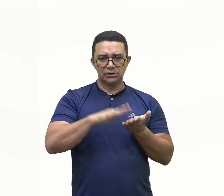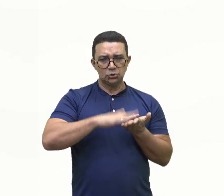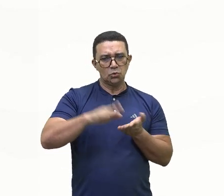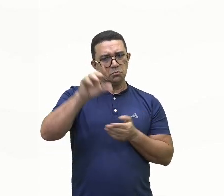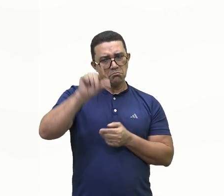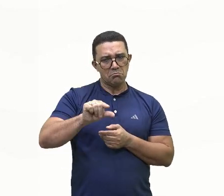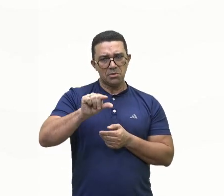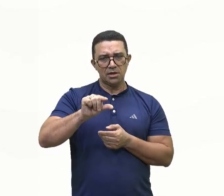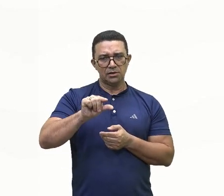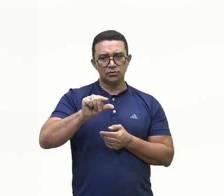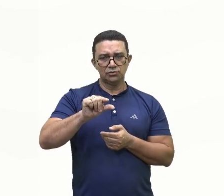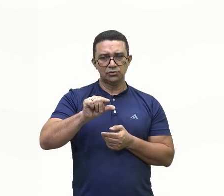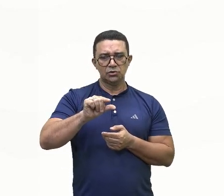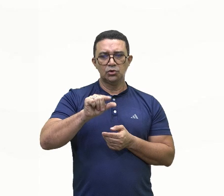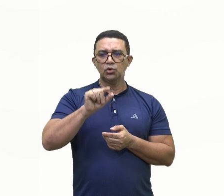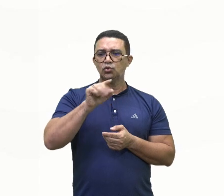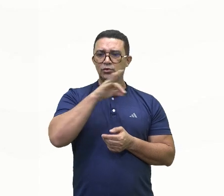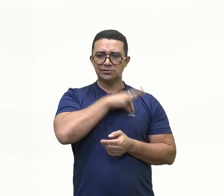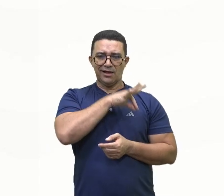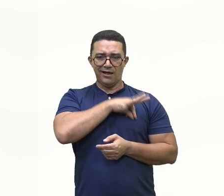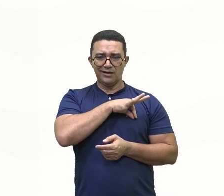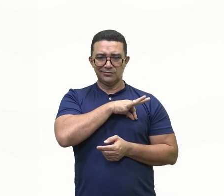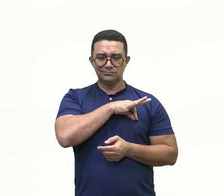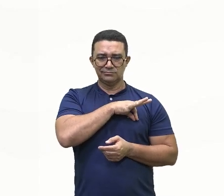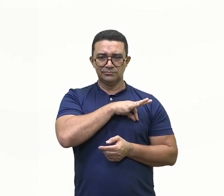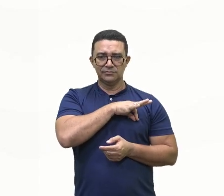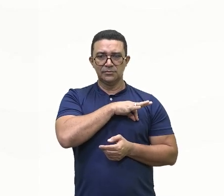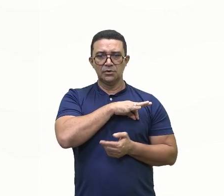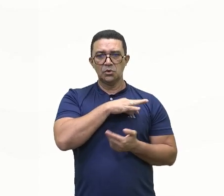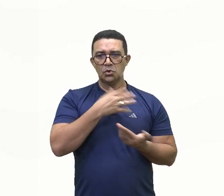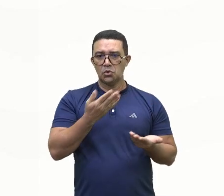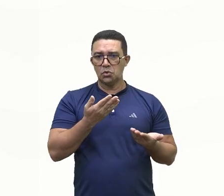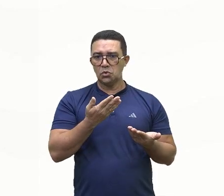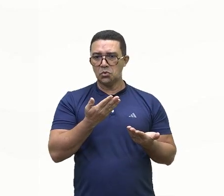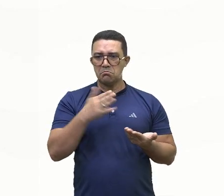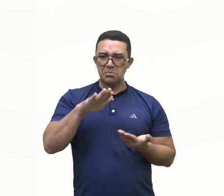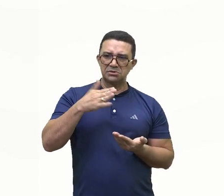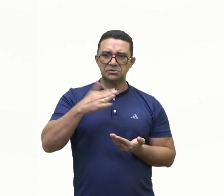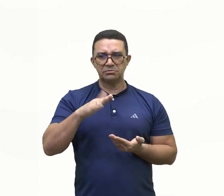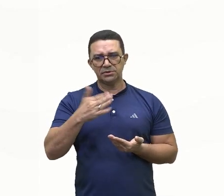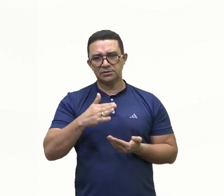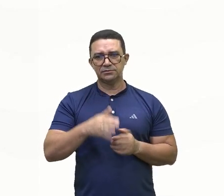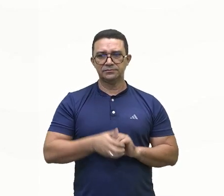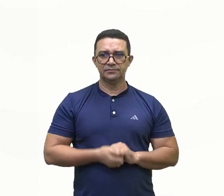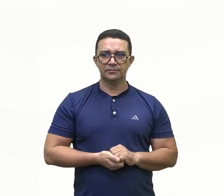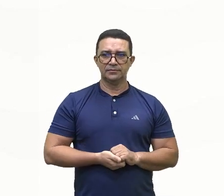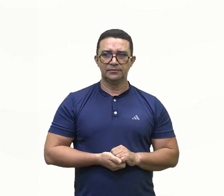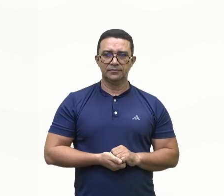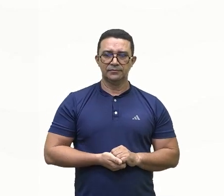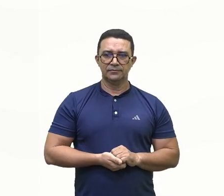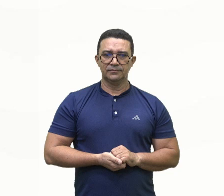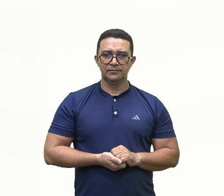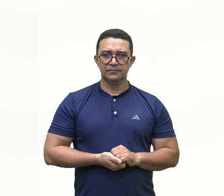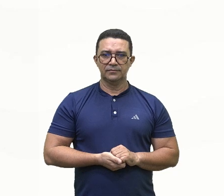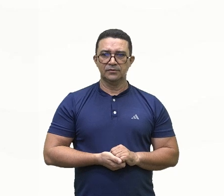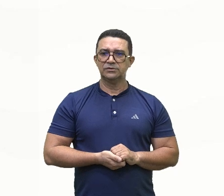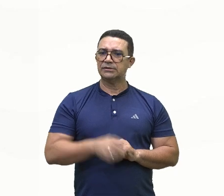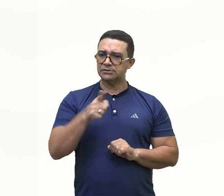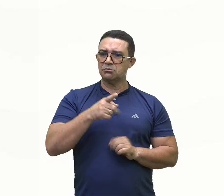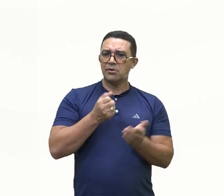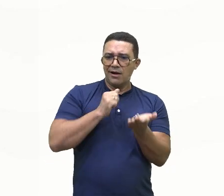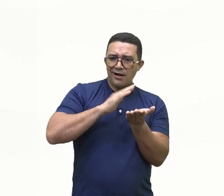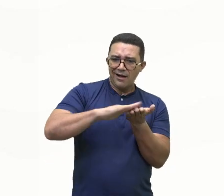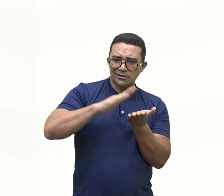menos do que recebeu. Foi neutro, você gastou o mesmo que